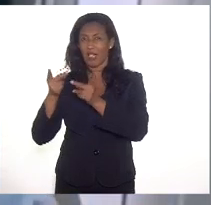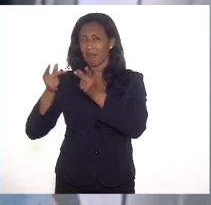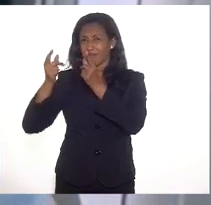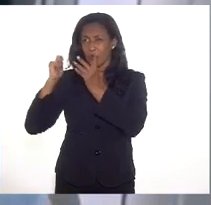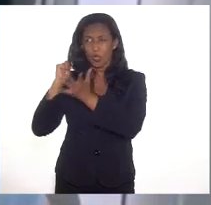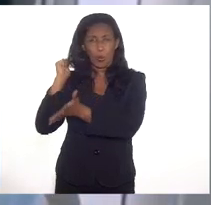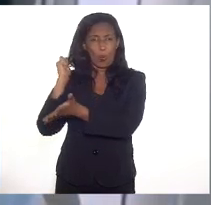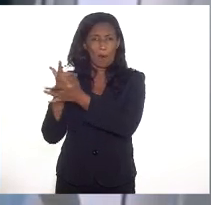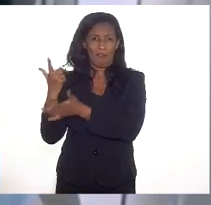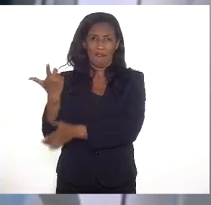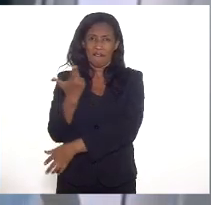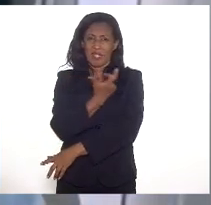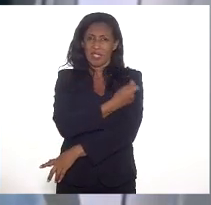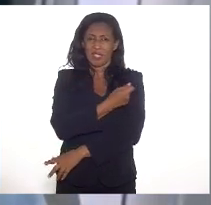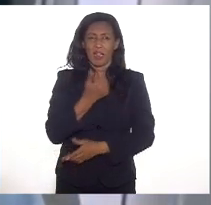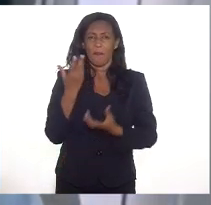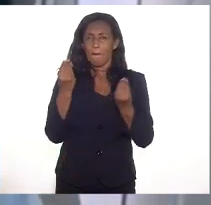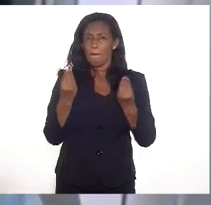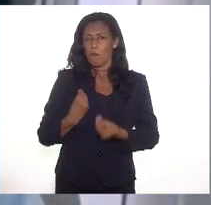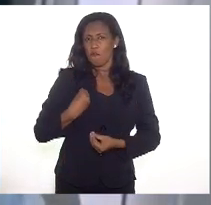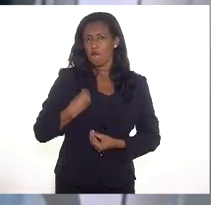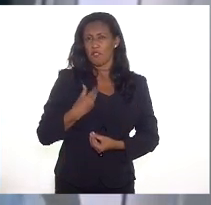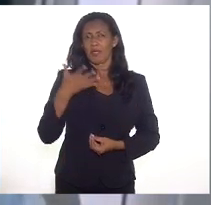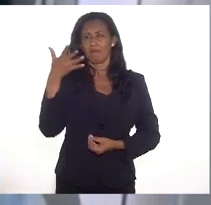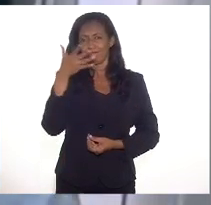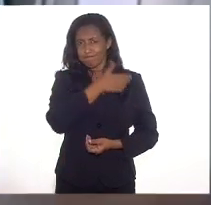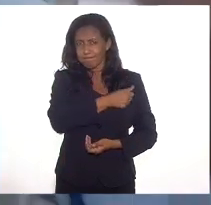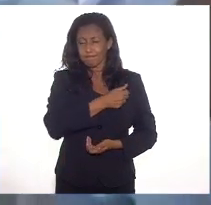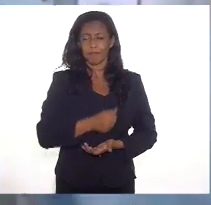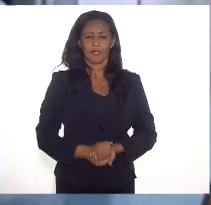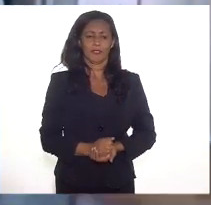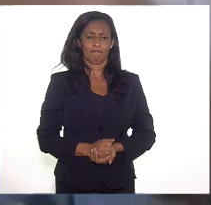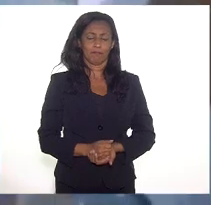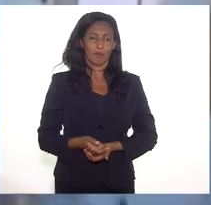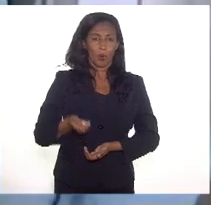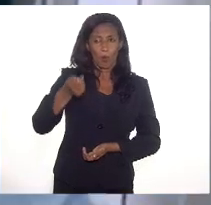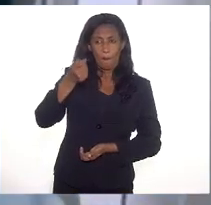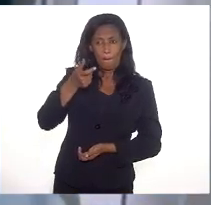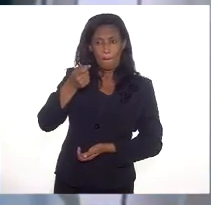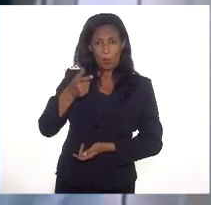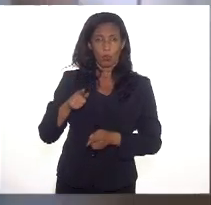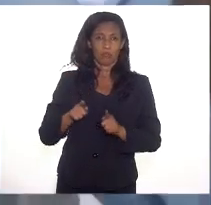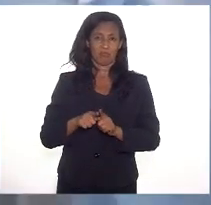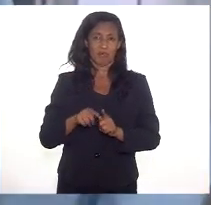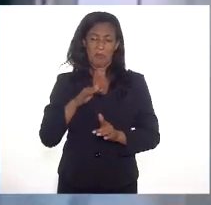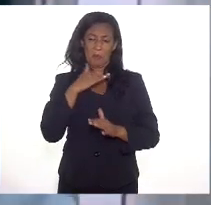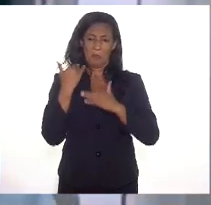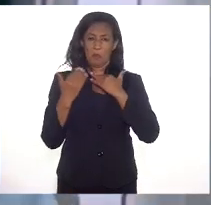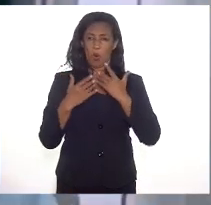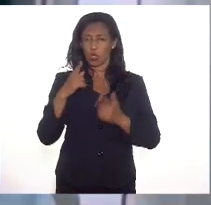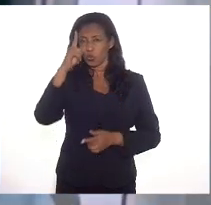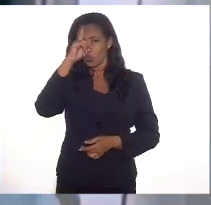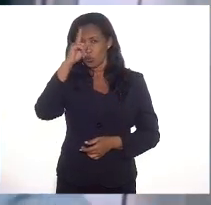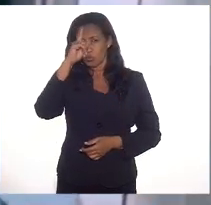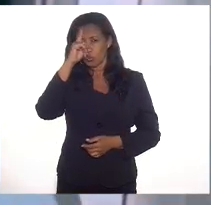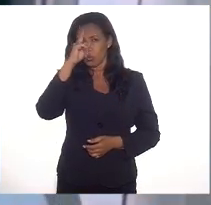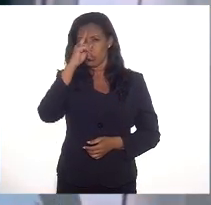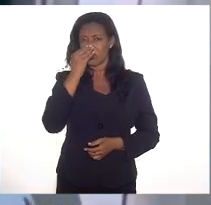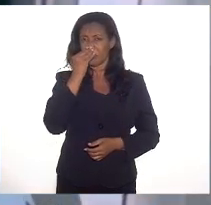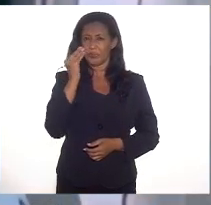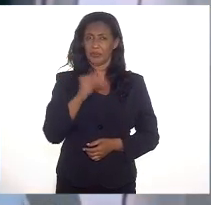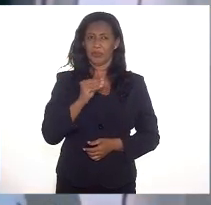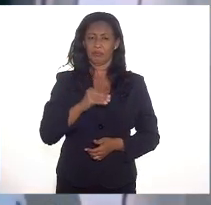há muito tempo e muitas vidas teriam sido poupadas. Fez pouco caso das próprias mortes, que não param de se acumular. Eu acho que